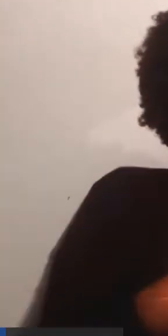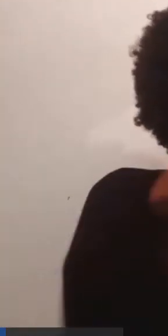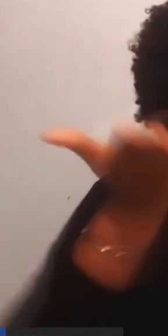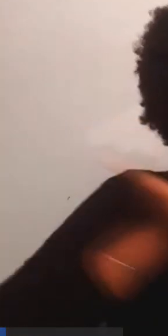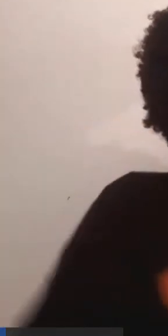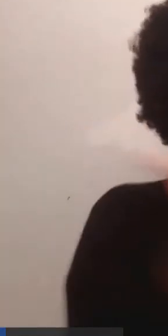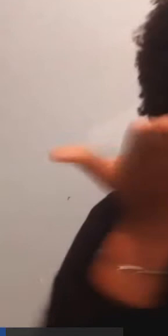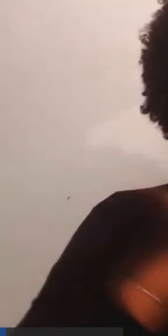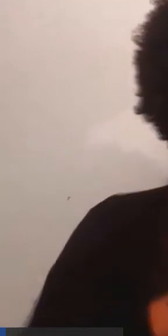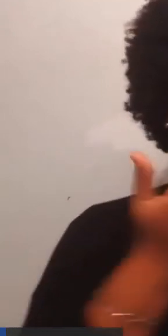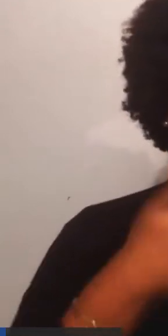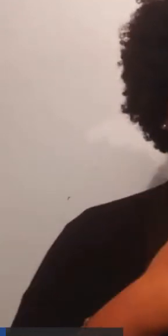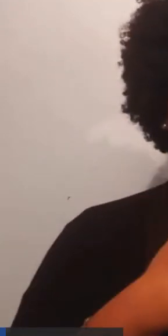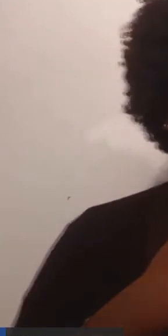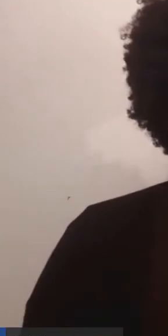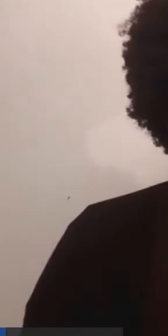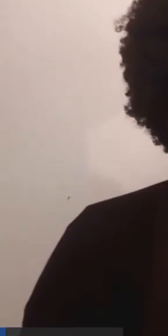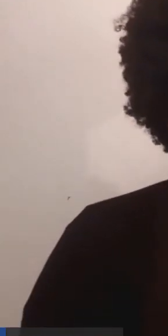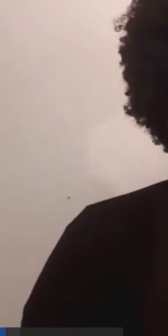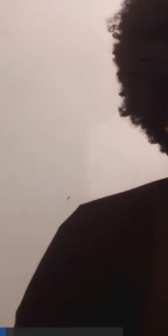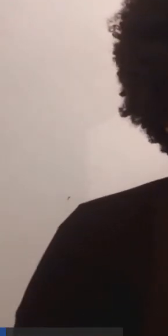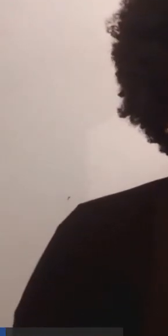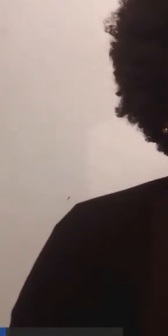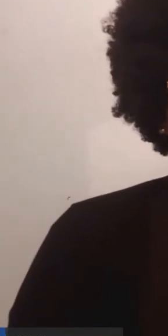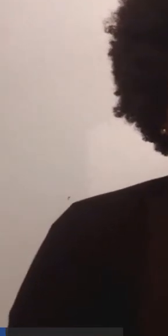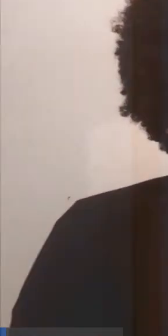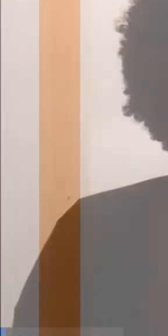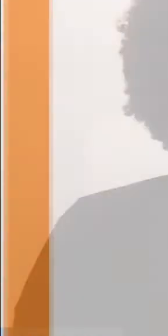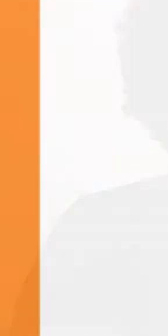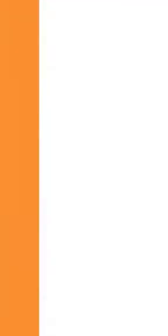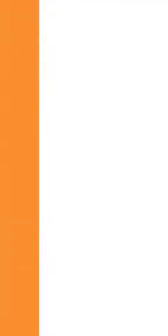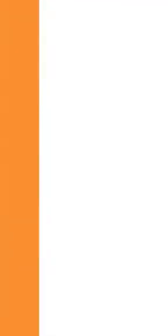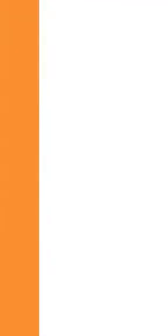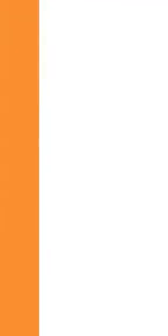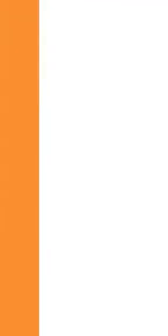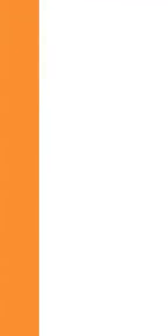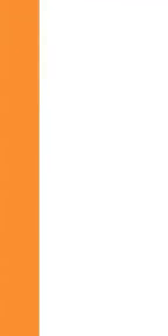simulador. Então, hoje vamos usar novamente. Vamos lá?